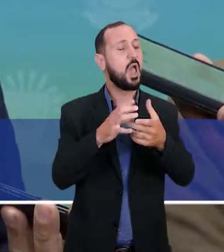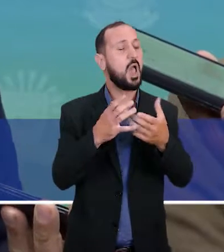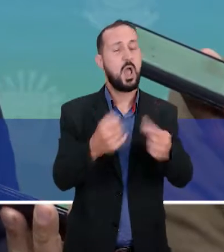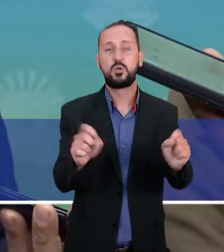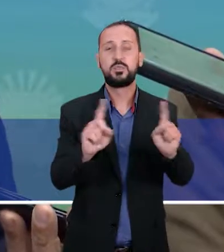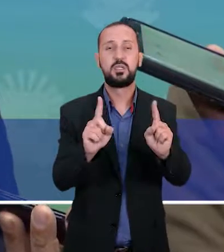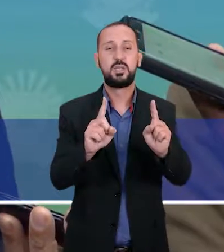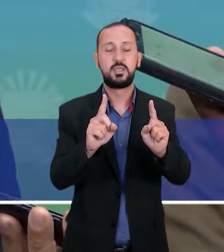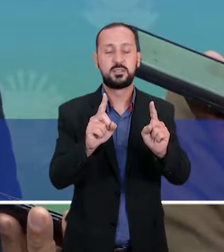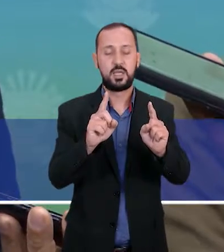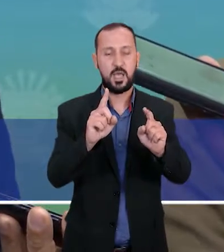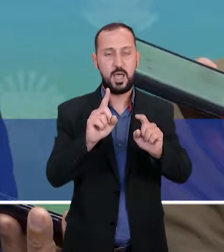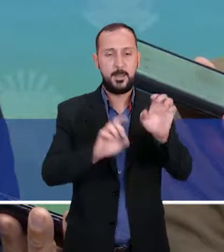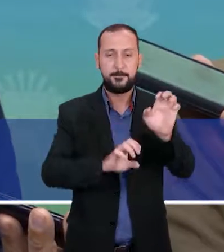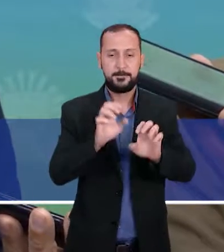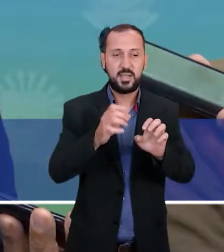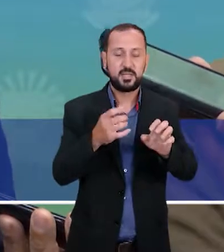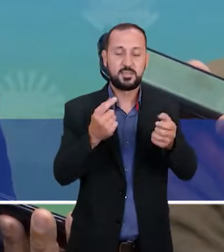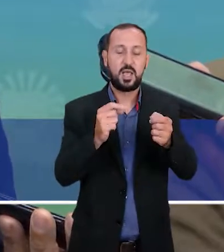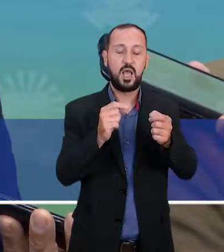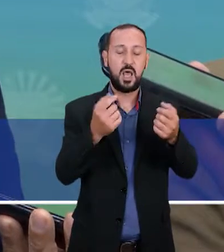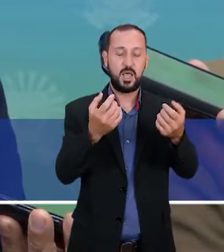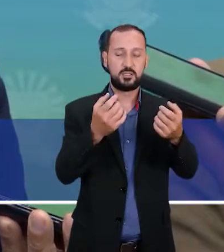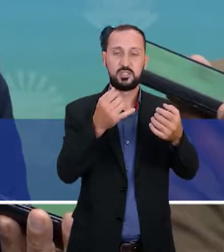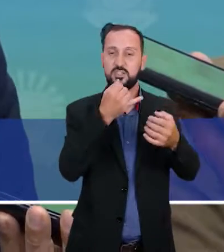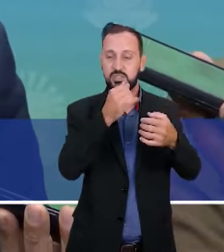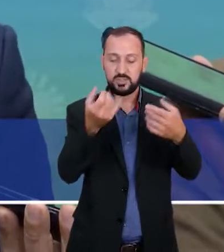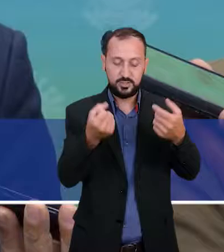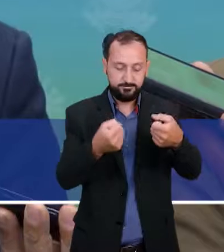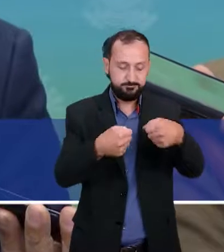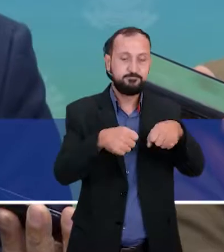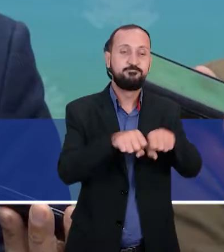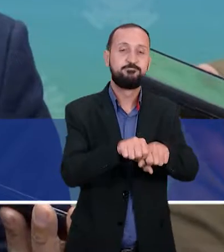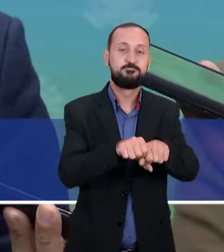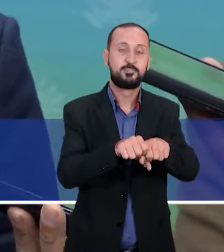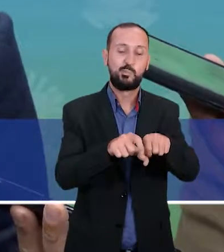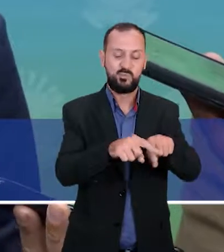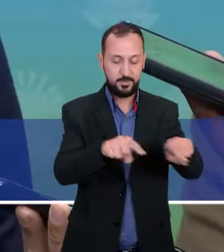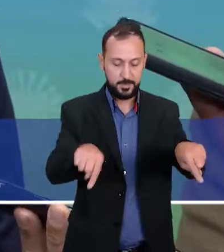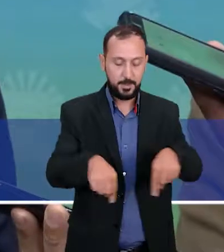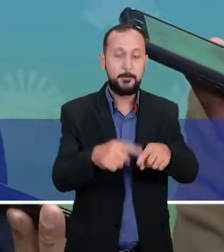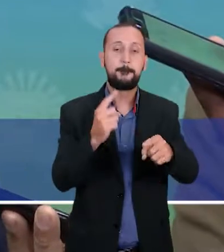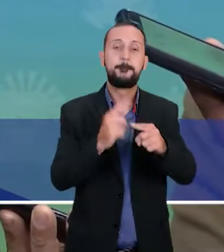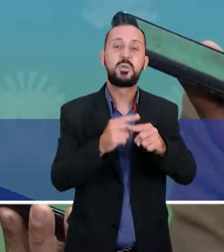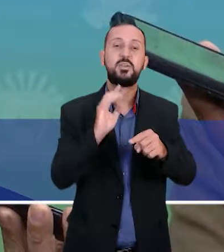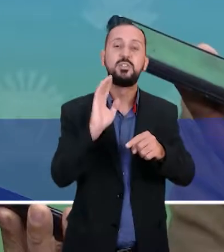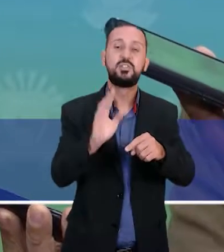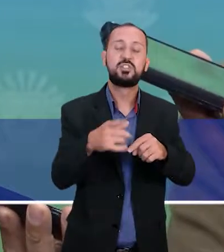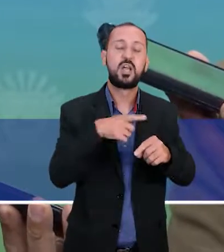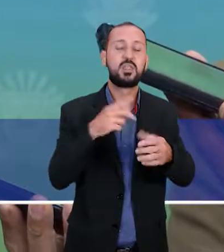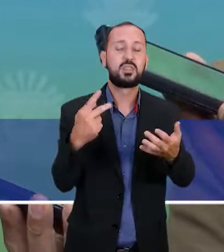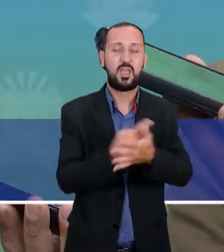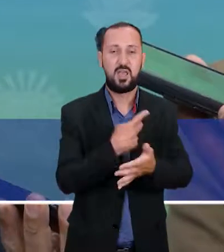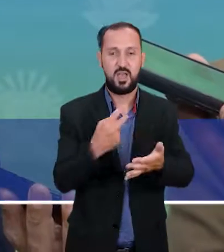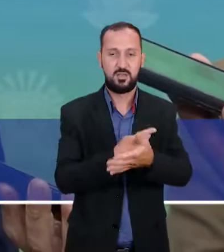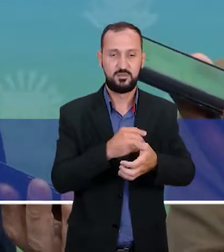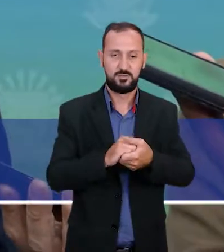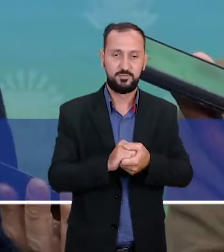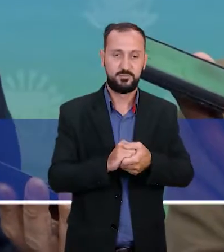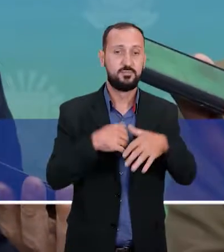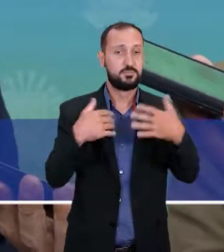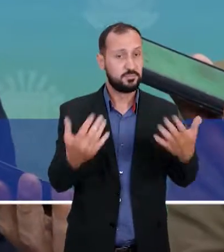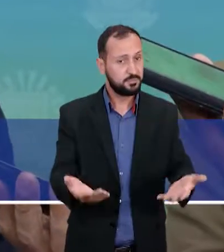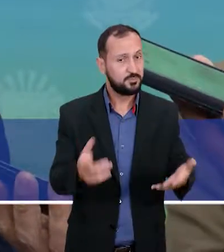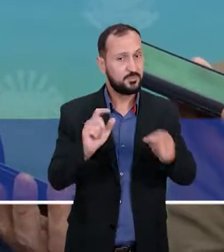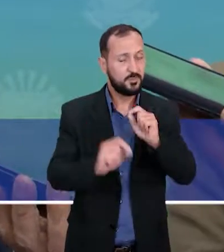a Energisa a ligar essa energia nesse lote, porque ele está irregular. Desta